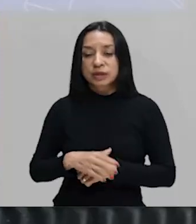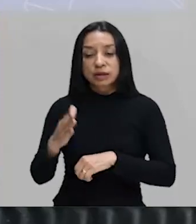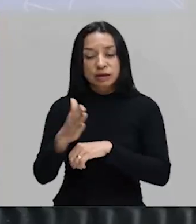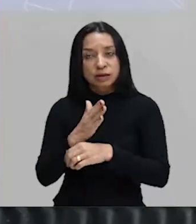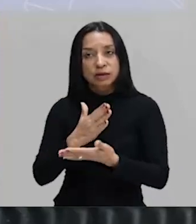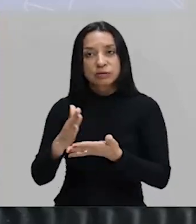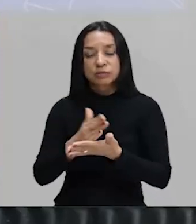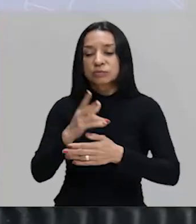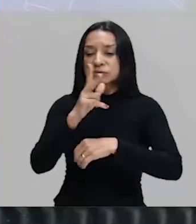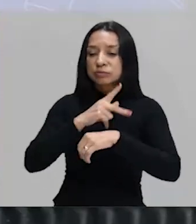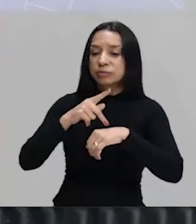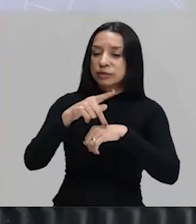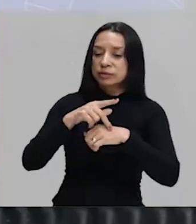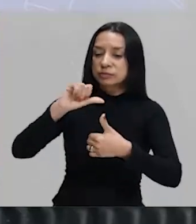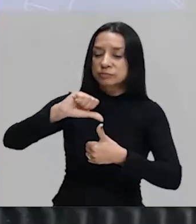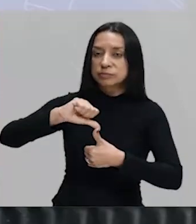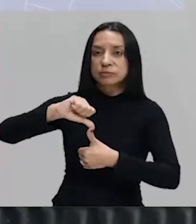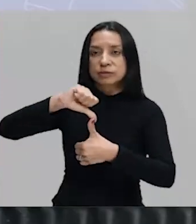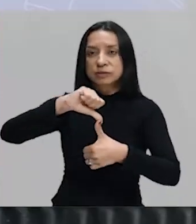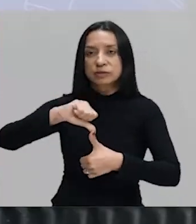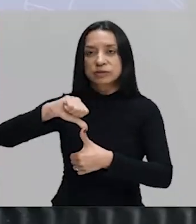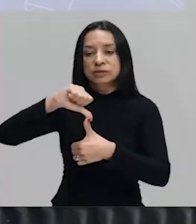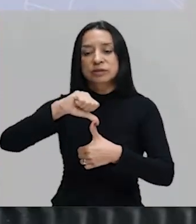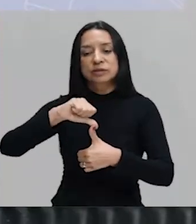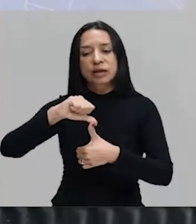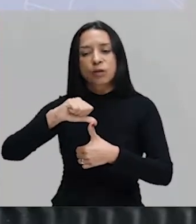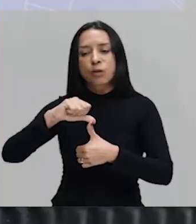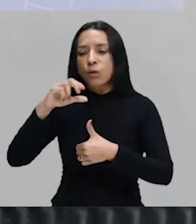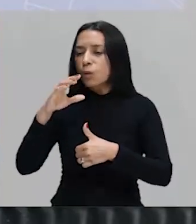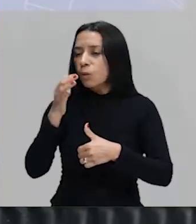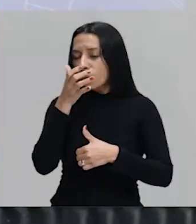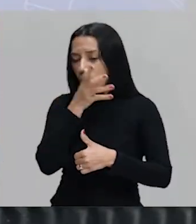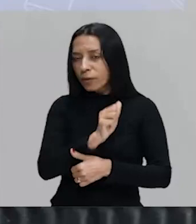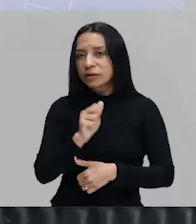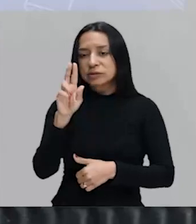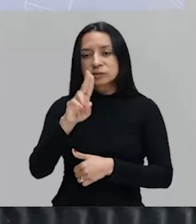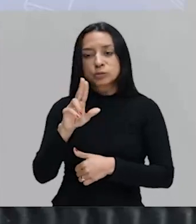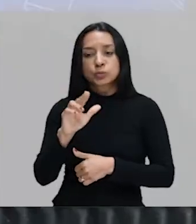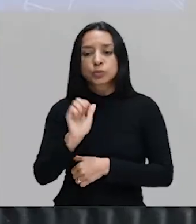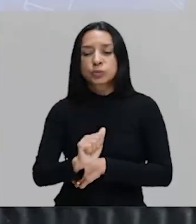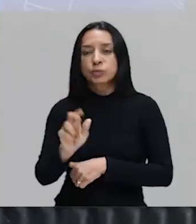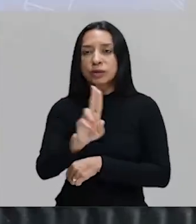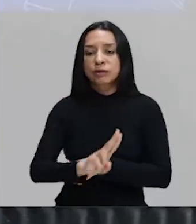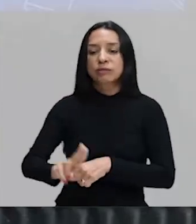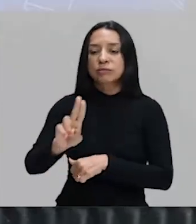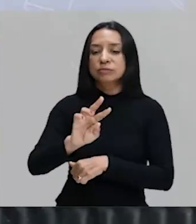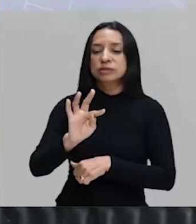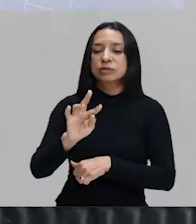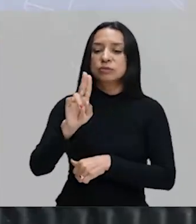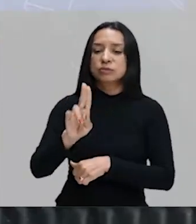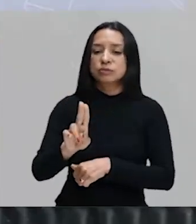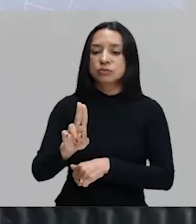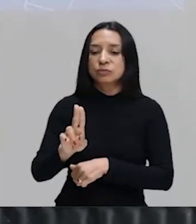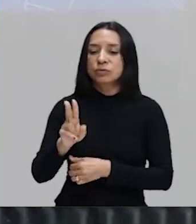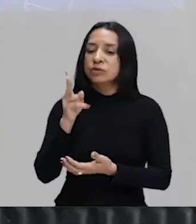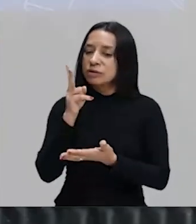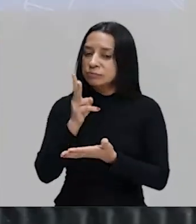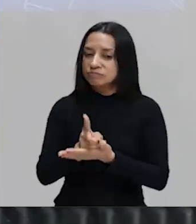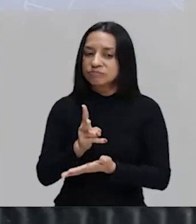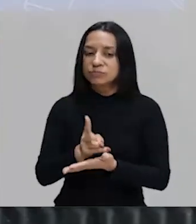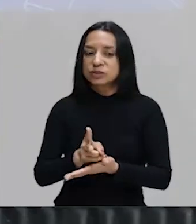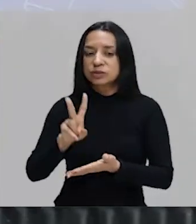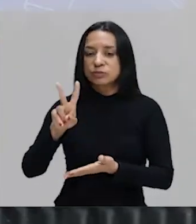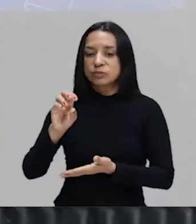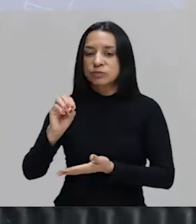eles raramente utilizam, ou quase nunca mesmo, o tu. Eles utilizam o vos.